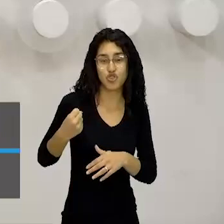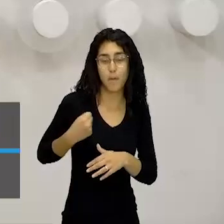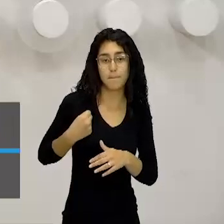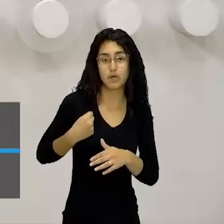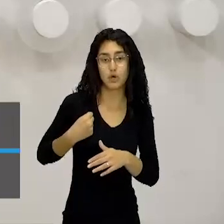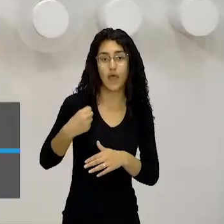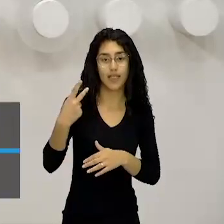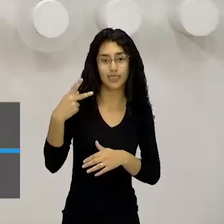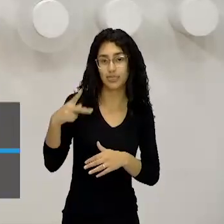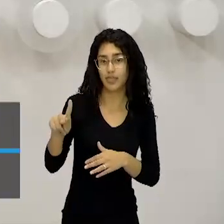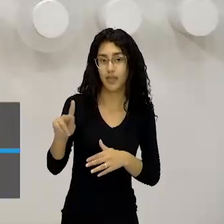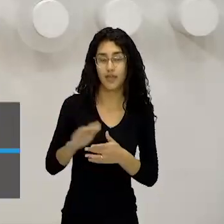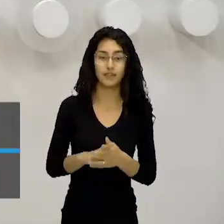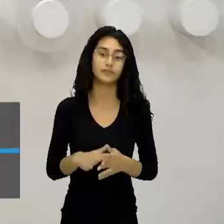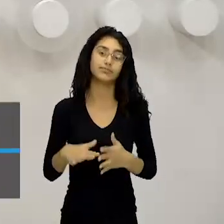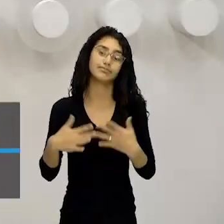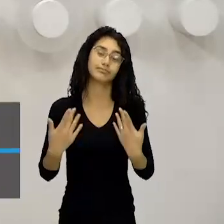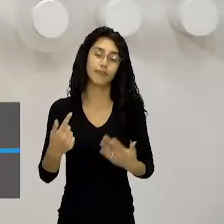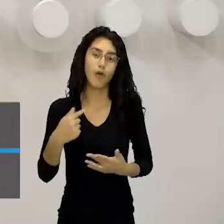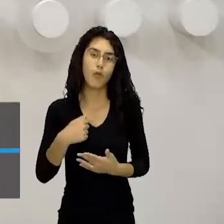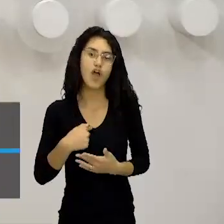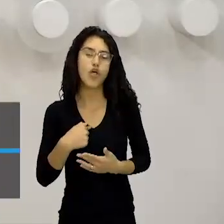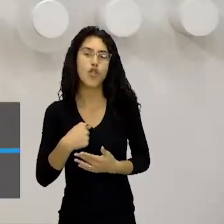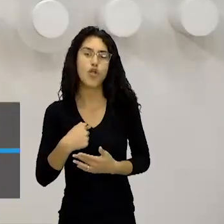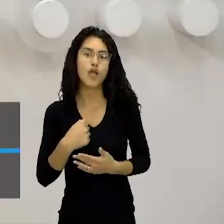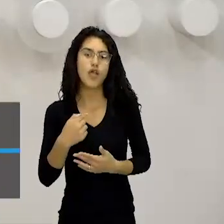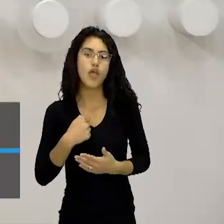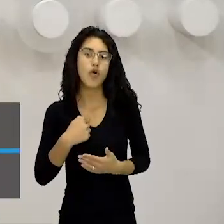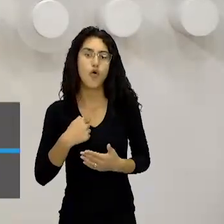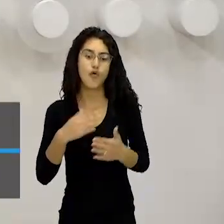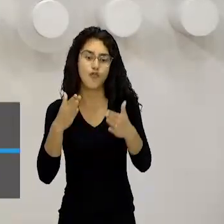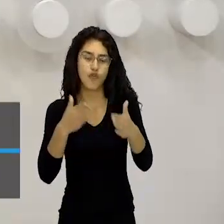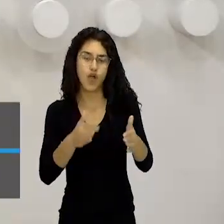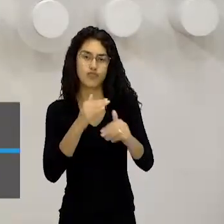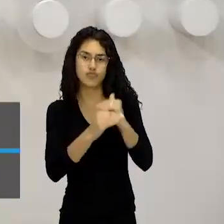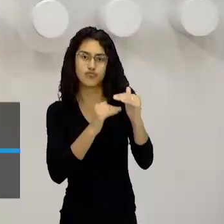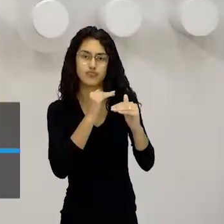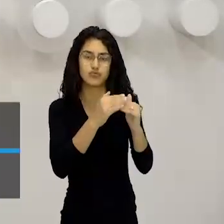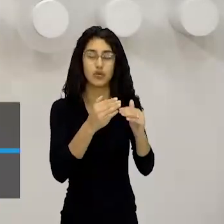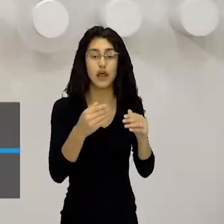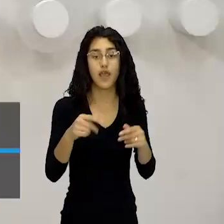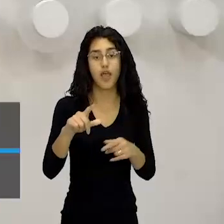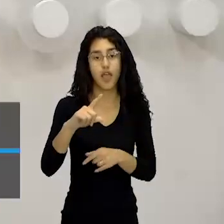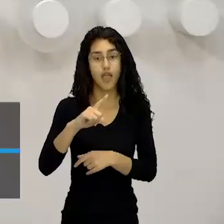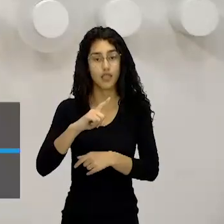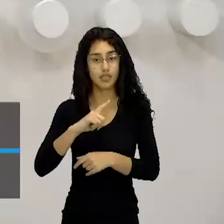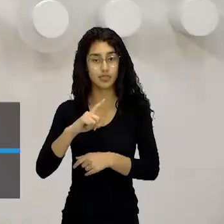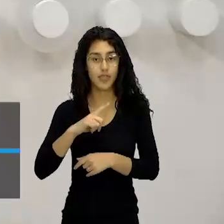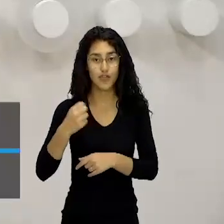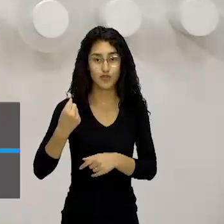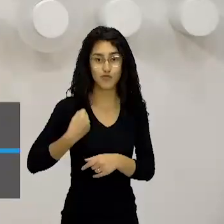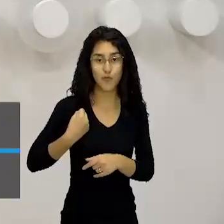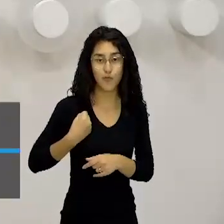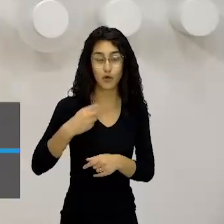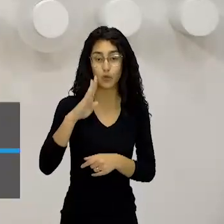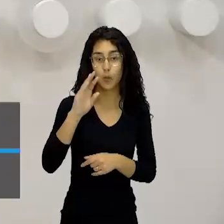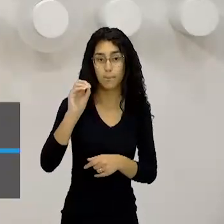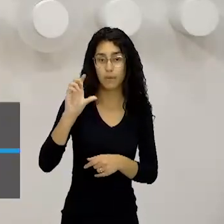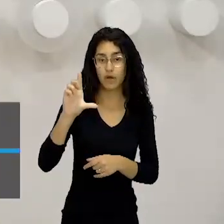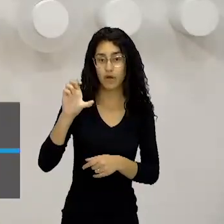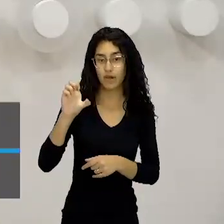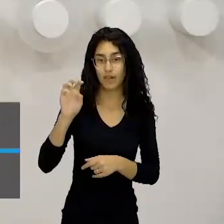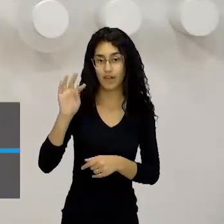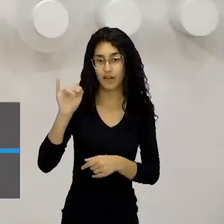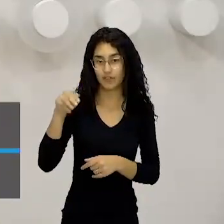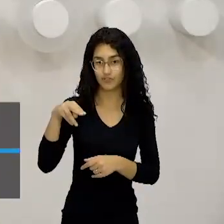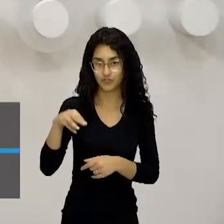Então, quanto eu me dediquei para mim estar com aquela nota no meu boletim? Então, o foco dele principal neste momento é no